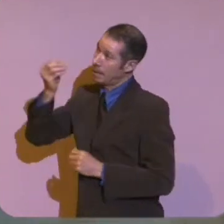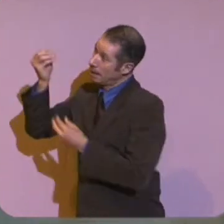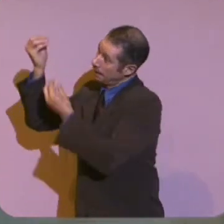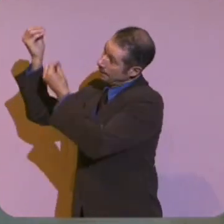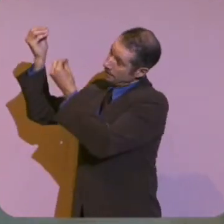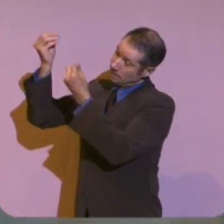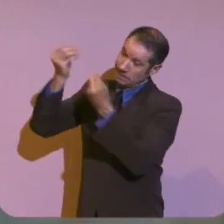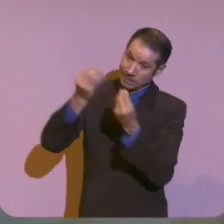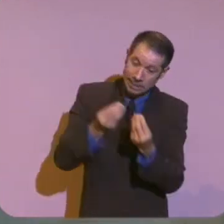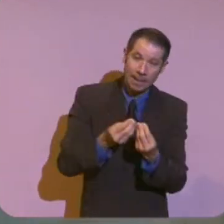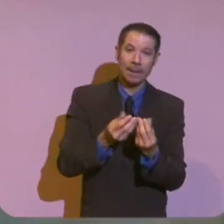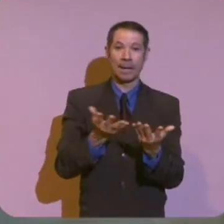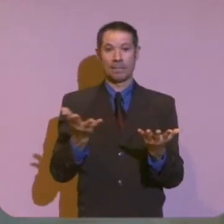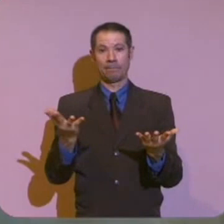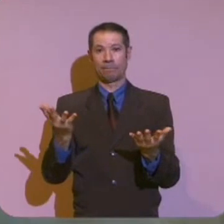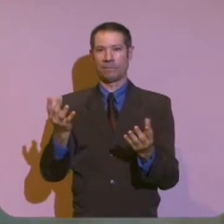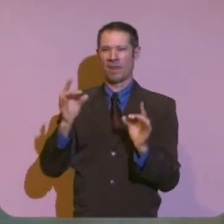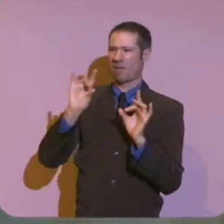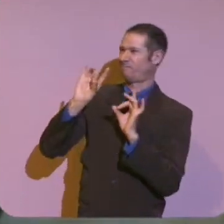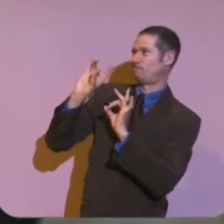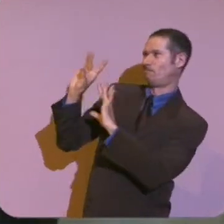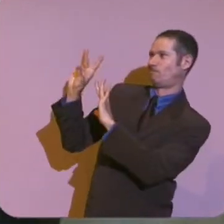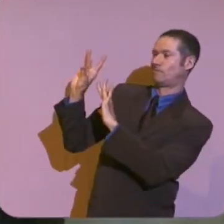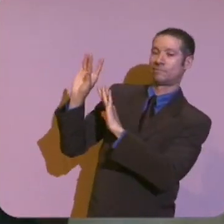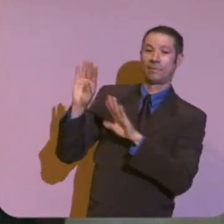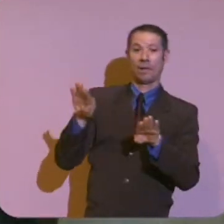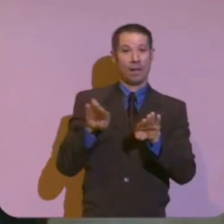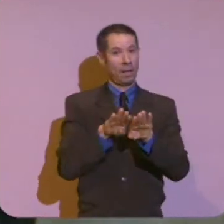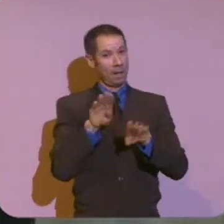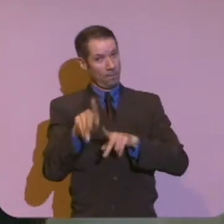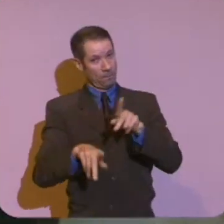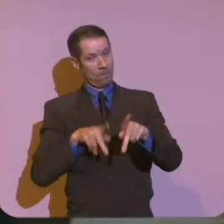são rejeitadas. Como esse povo.